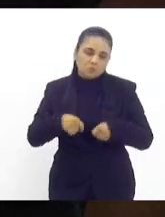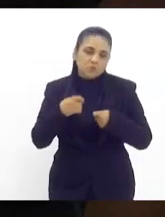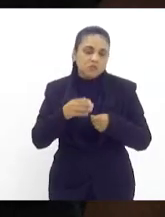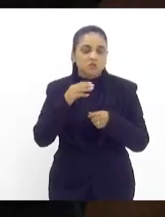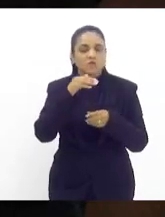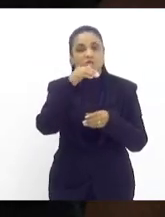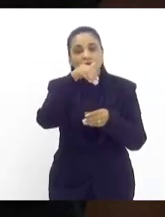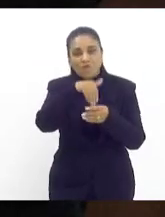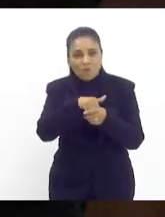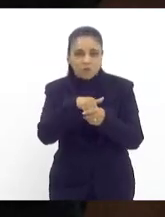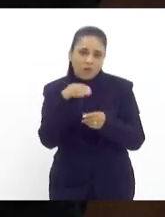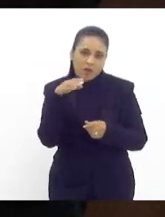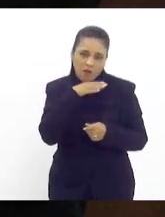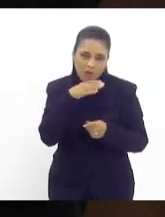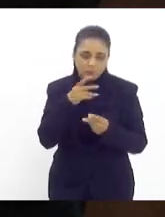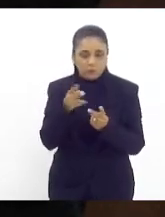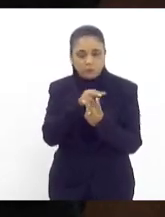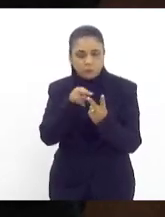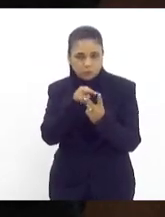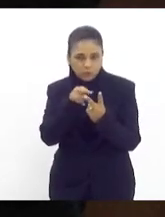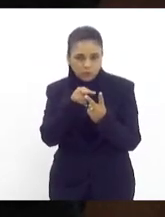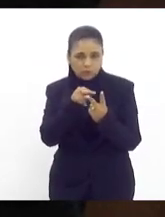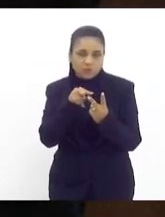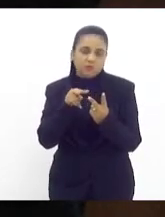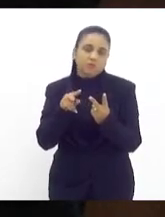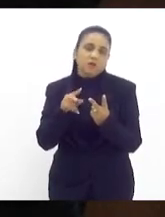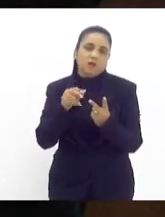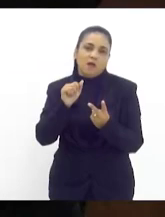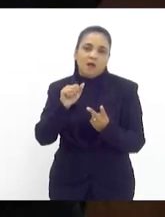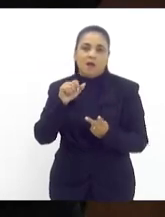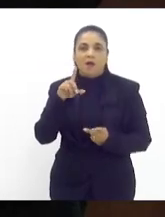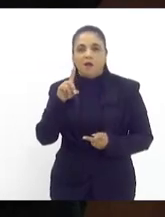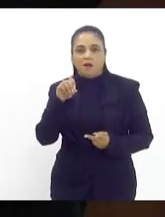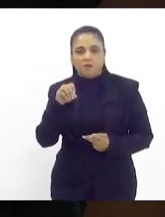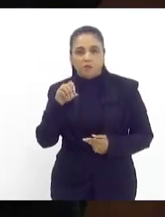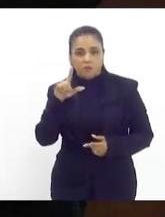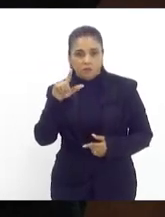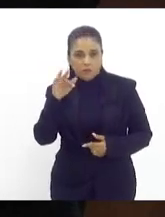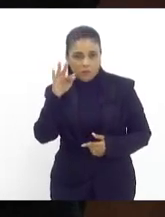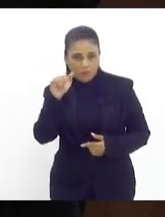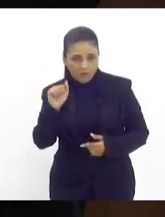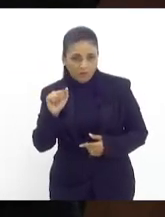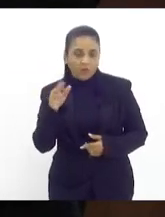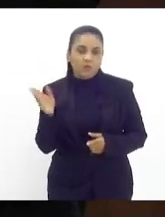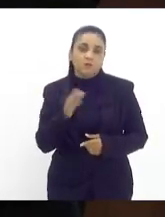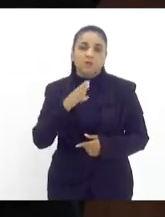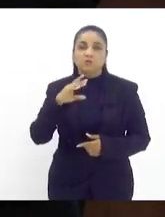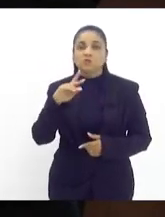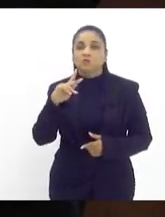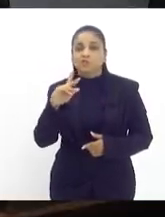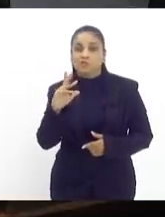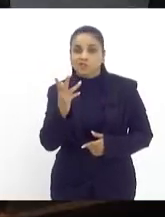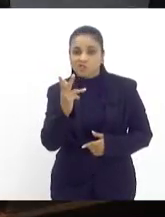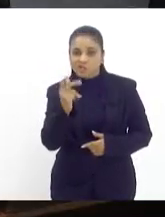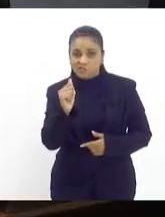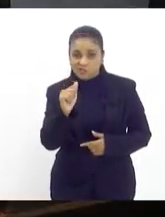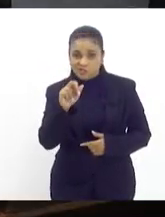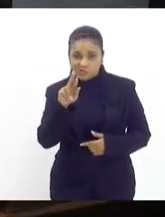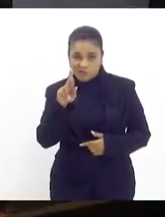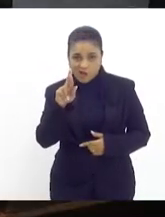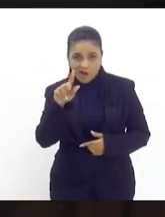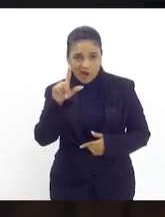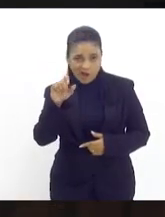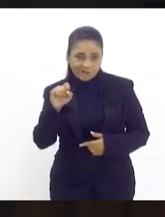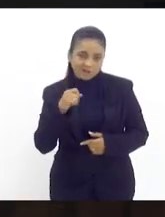dois candidatos, Adolfo Conder, e votar no Charles Batista. Ok. Está consignado, senhor